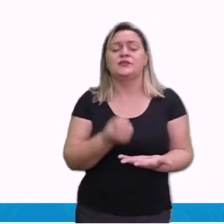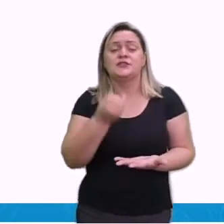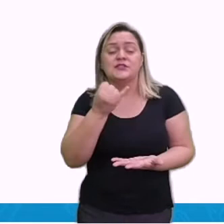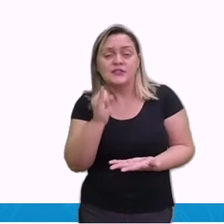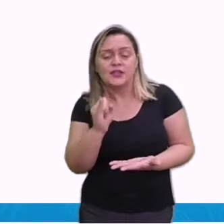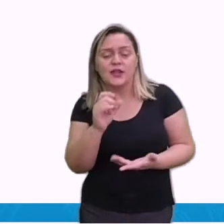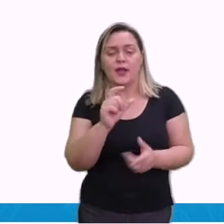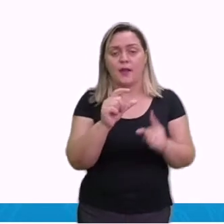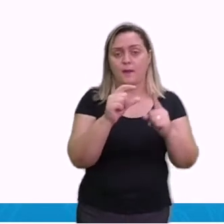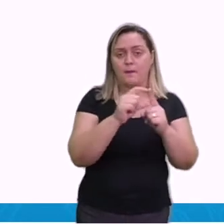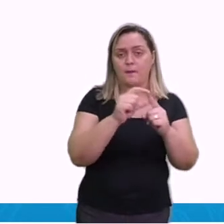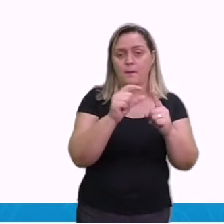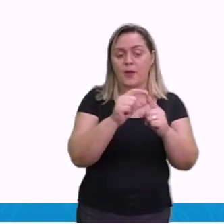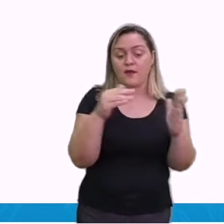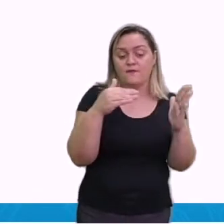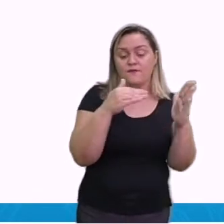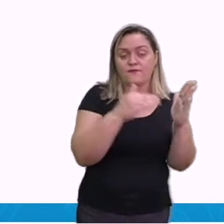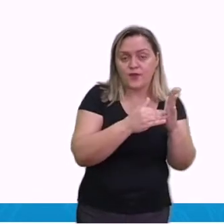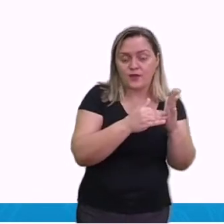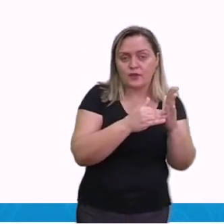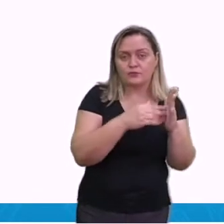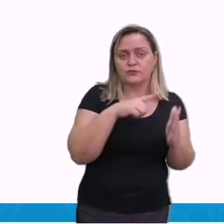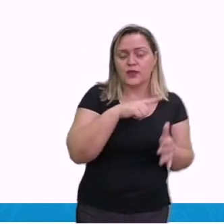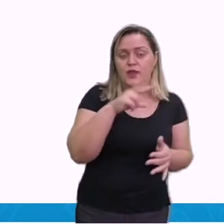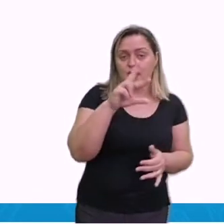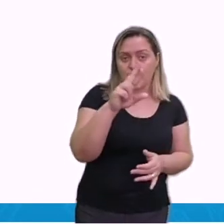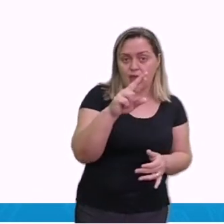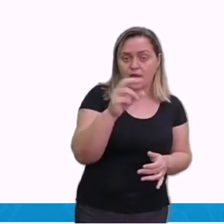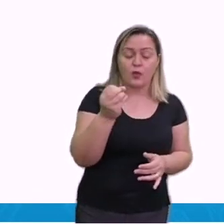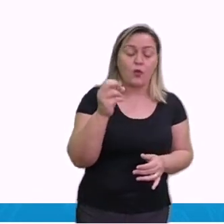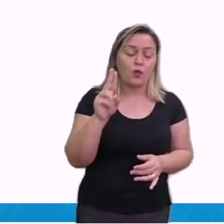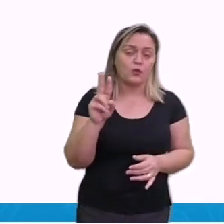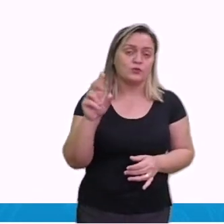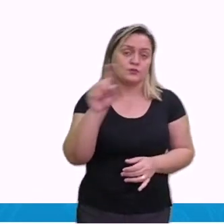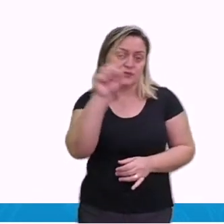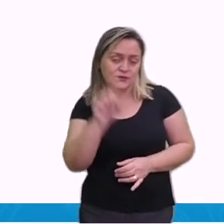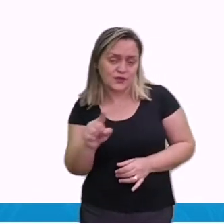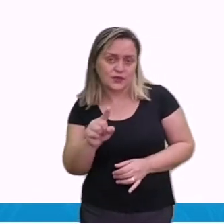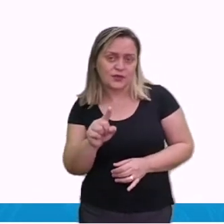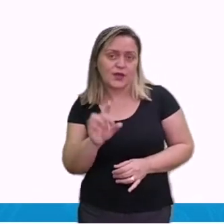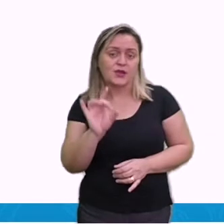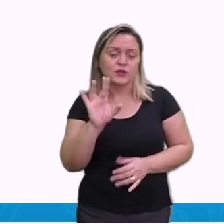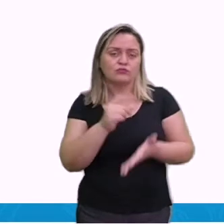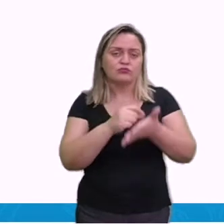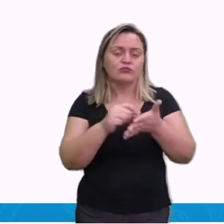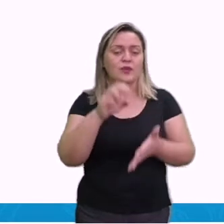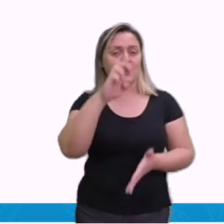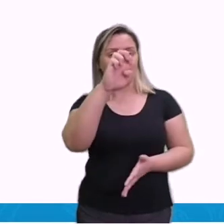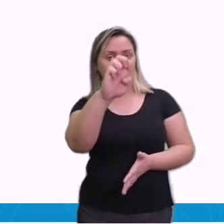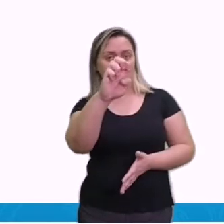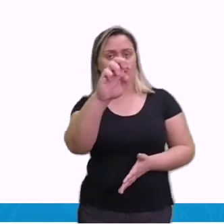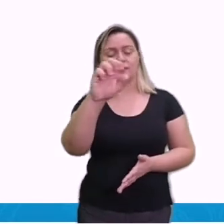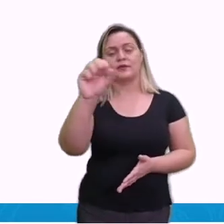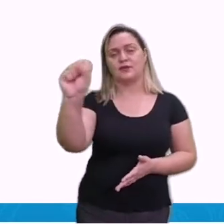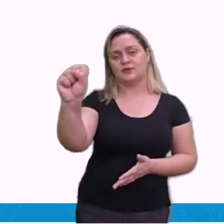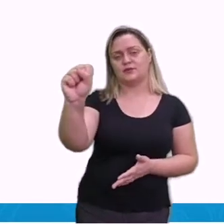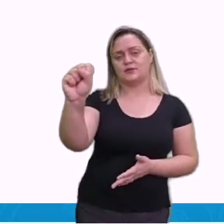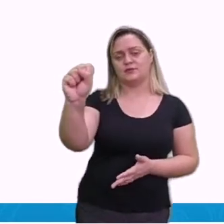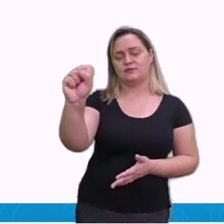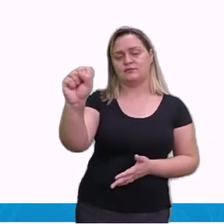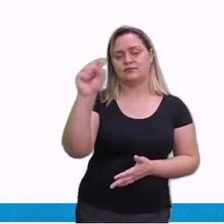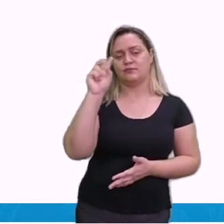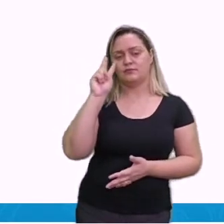Muda. Eu não posso simplesmente colocar o S ali no final da palavra aprendiz. Não tem nem como pronunciar, fica